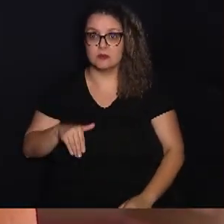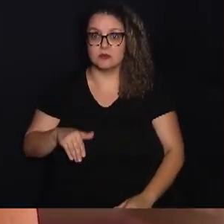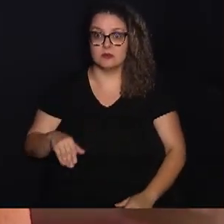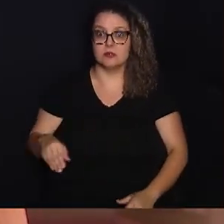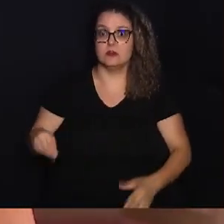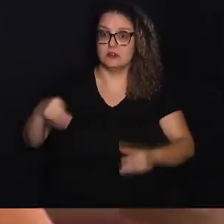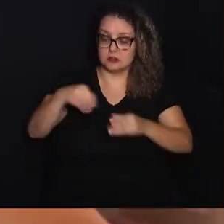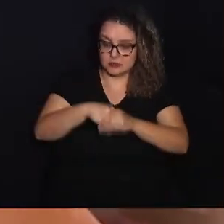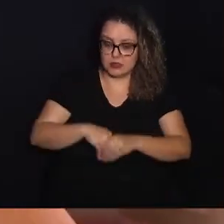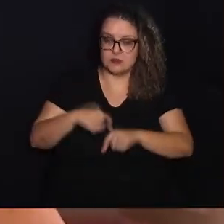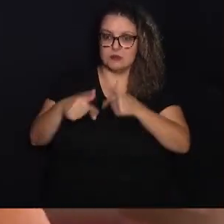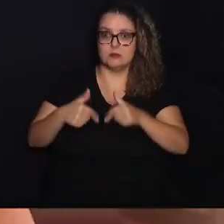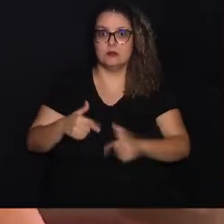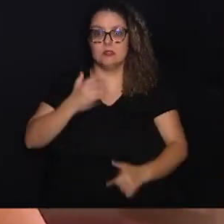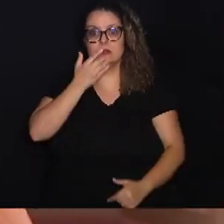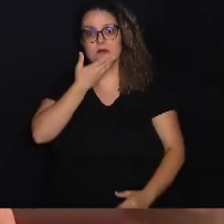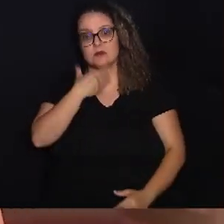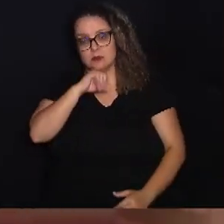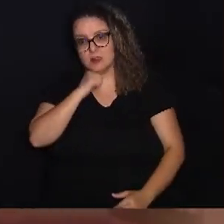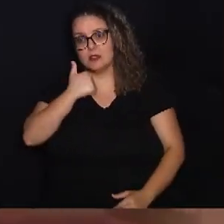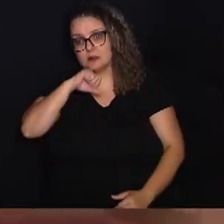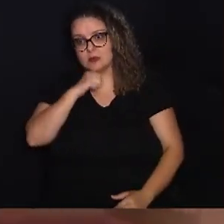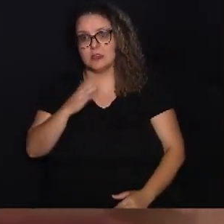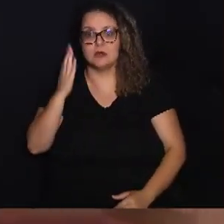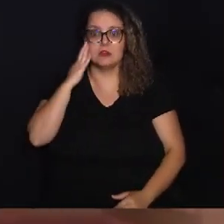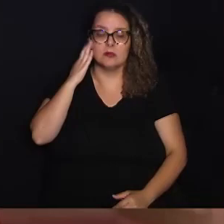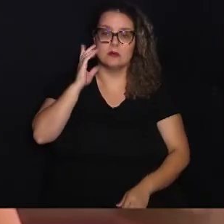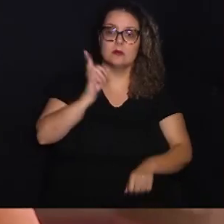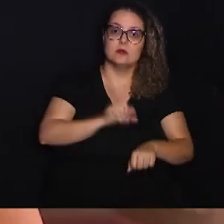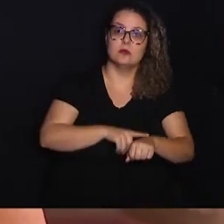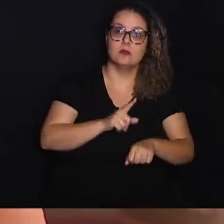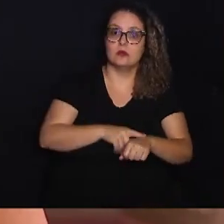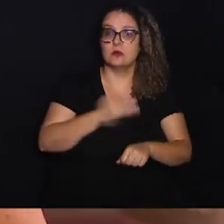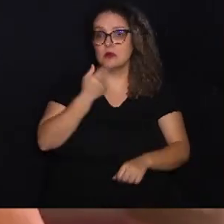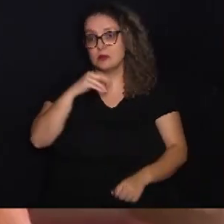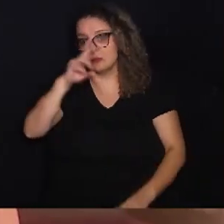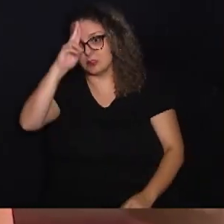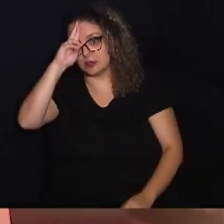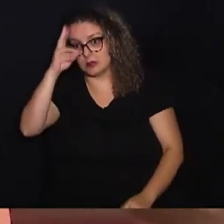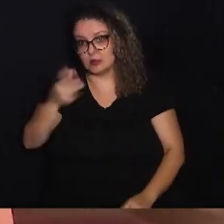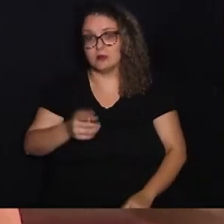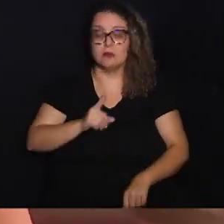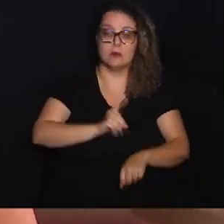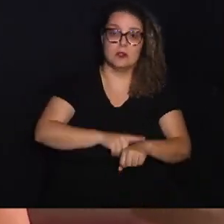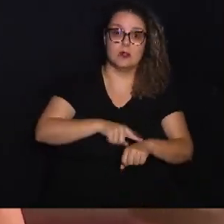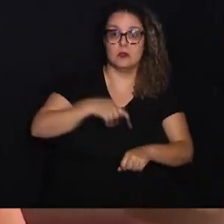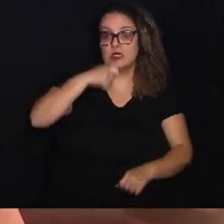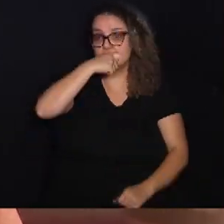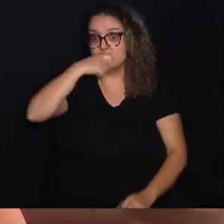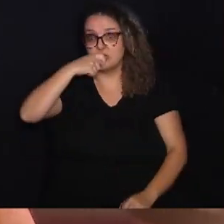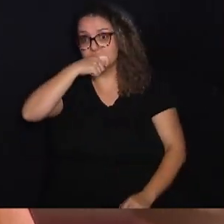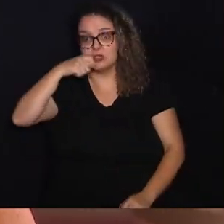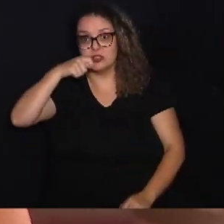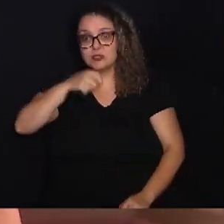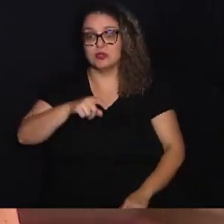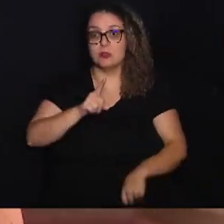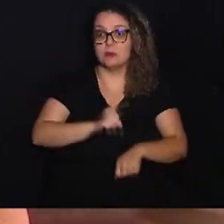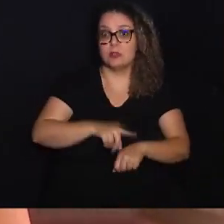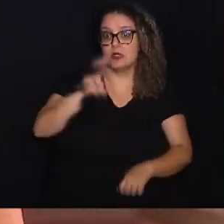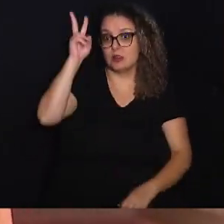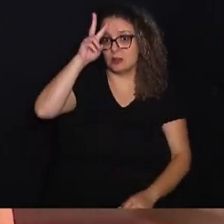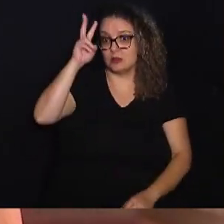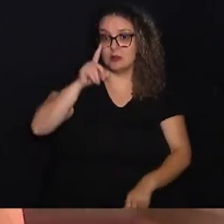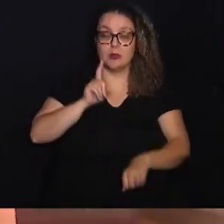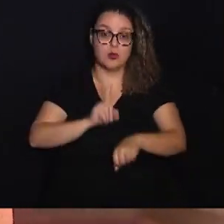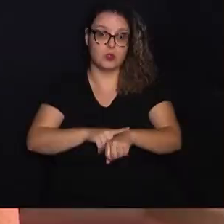dos pais. Então aqui eles sabem que eles têm um horário para o almoço, um horário para escovar os dentes, o horário da história, o